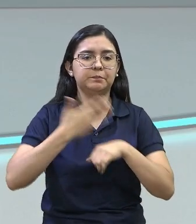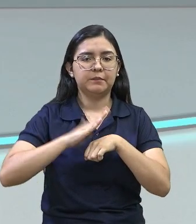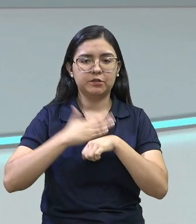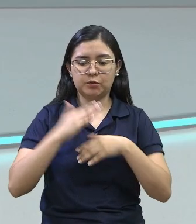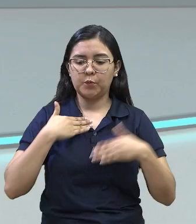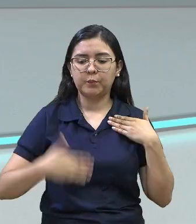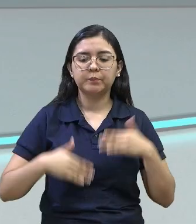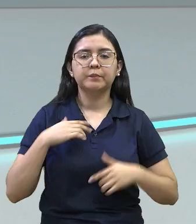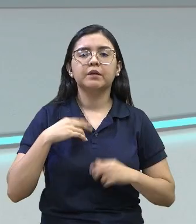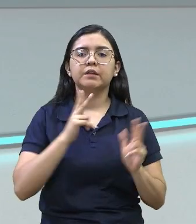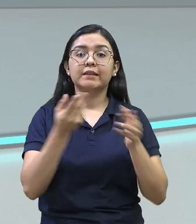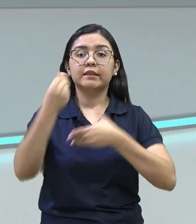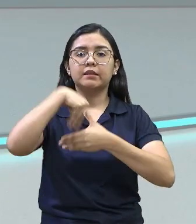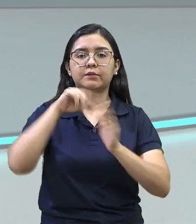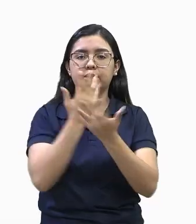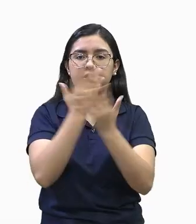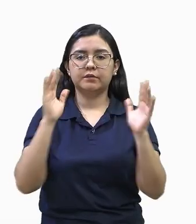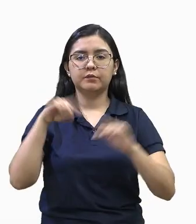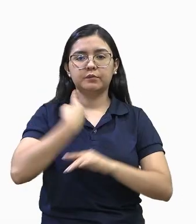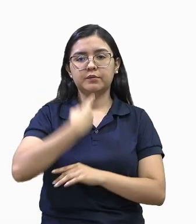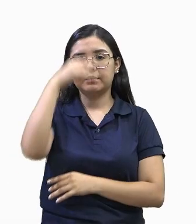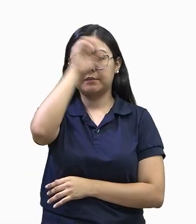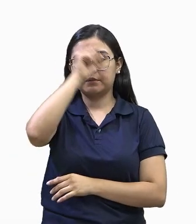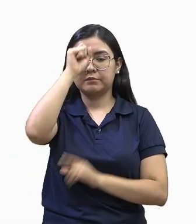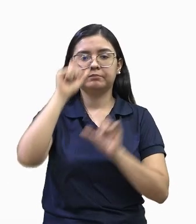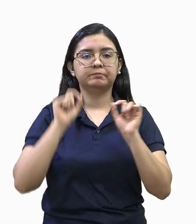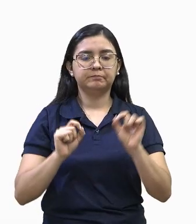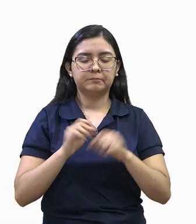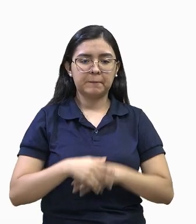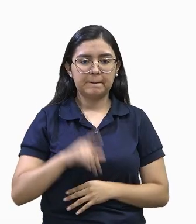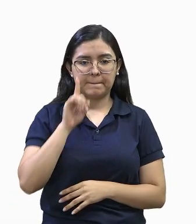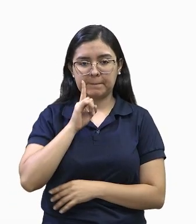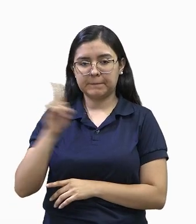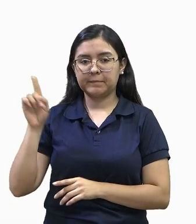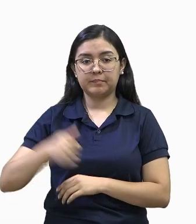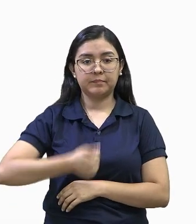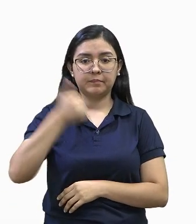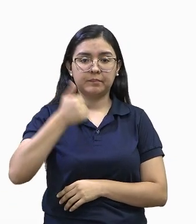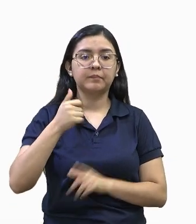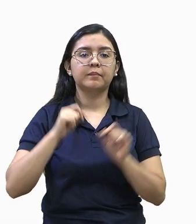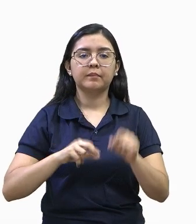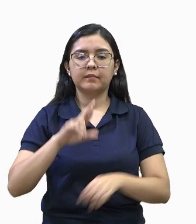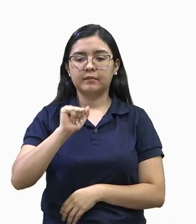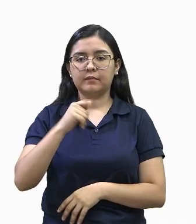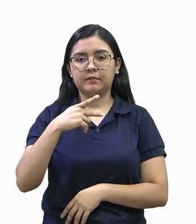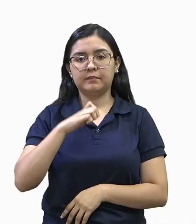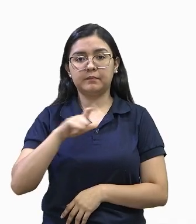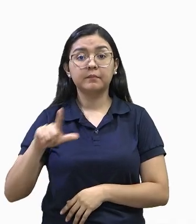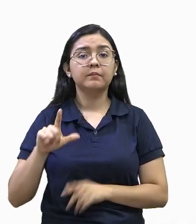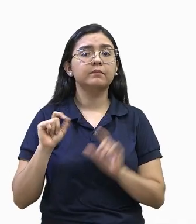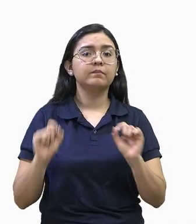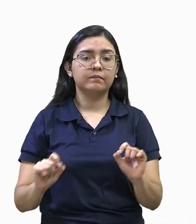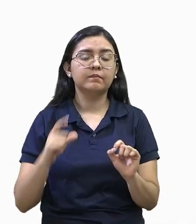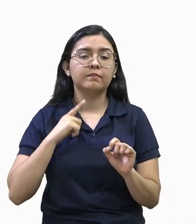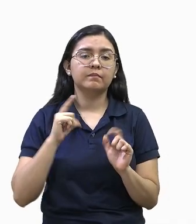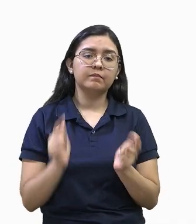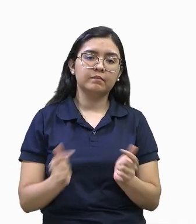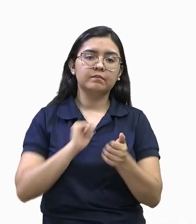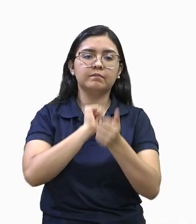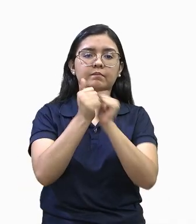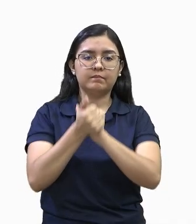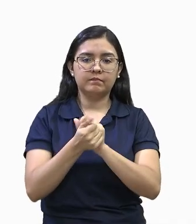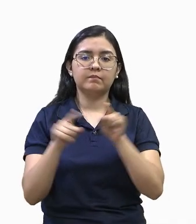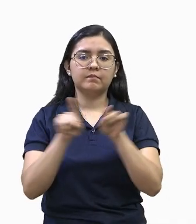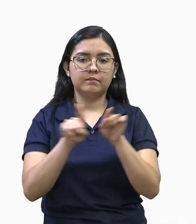aventura na natureza. E nós aprendemos as seguintes modalidades. O primeiro delas foi o rapel. O rapel é uma atividade de